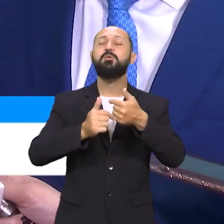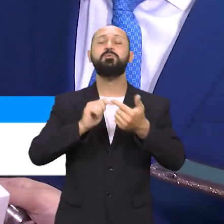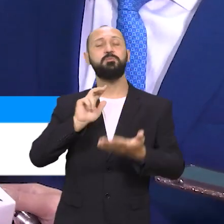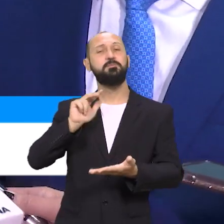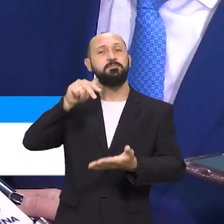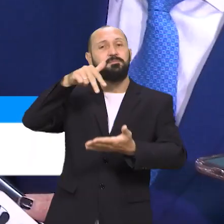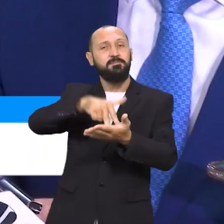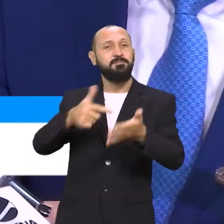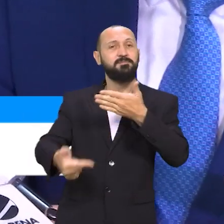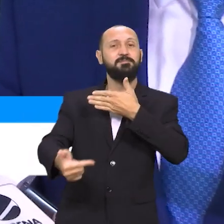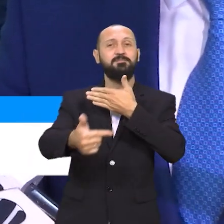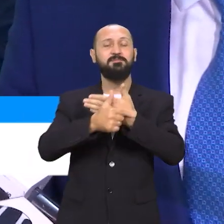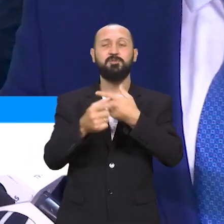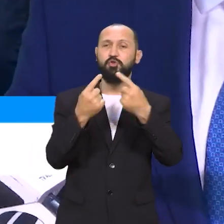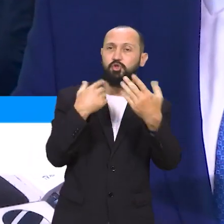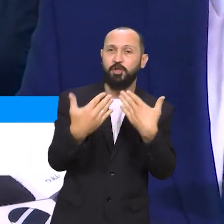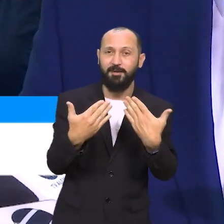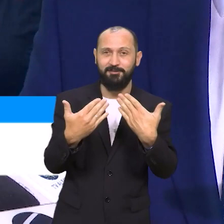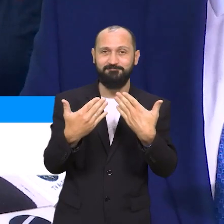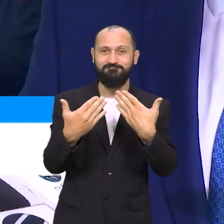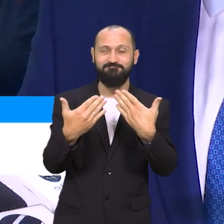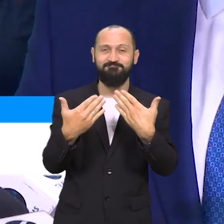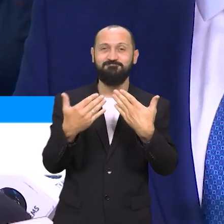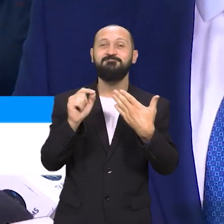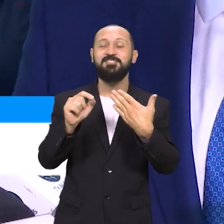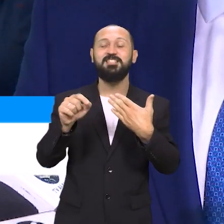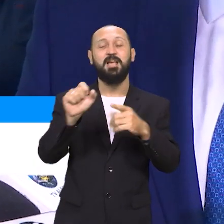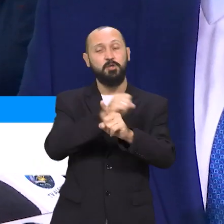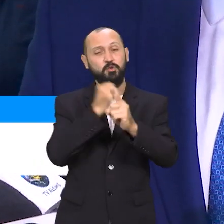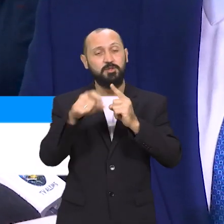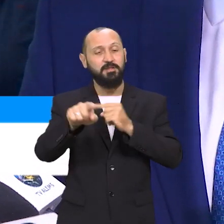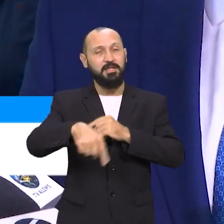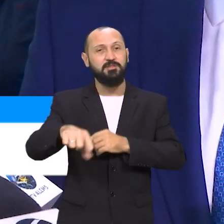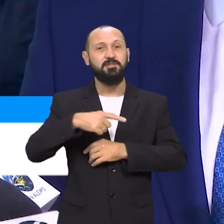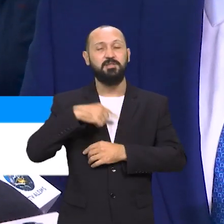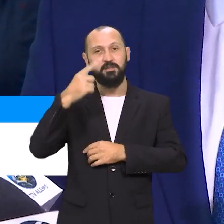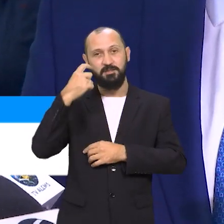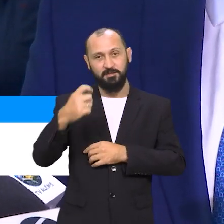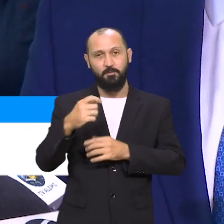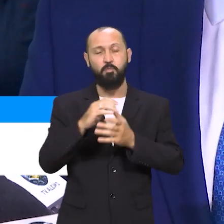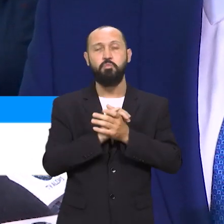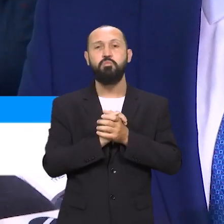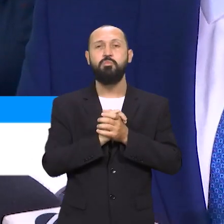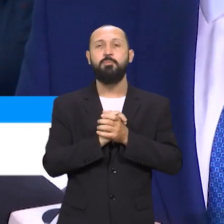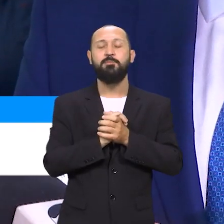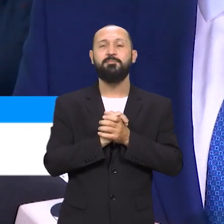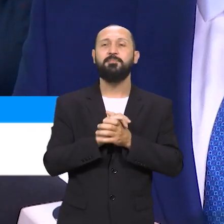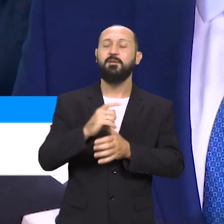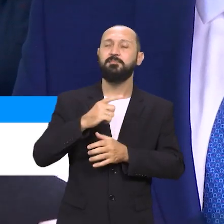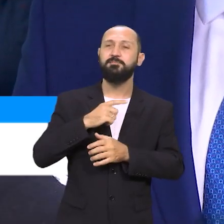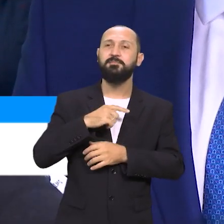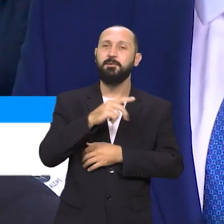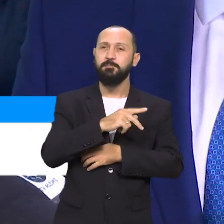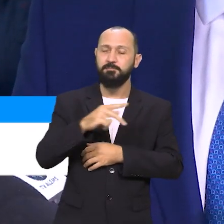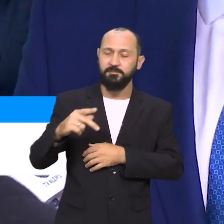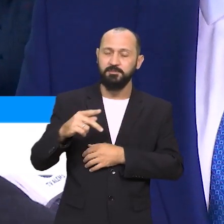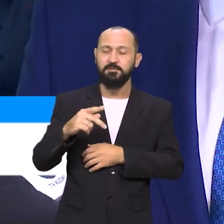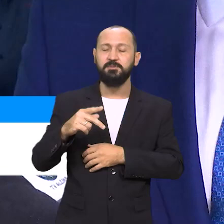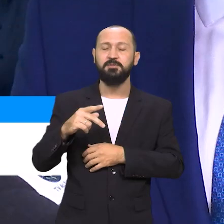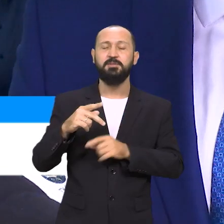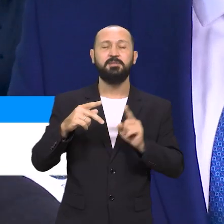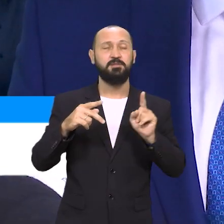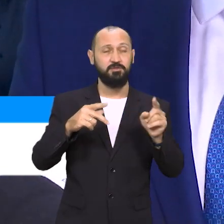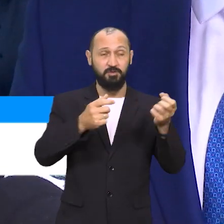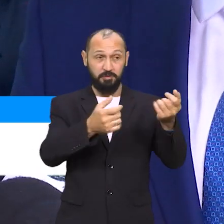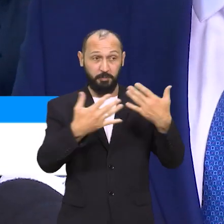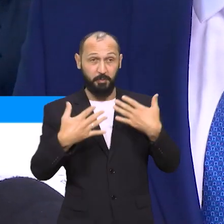papel de protagonista dos debates que interessam à sociedade. Nós deixamos, aqui o presidente Ricardo